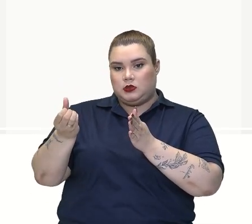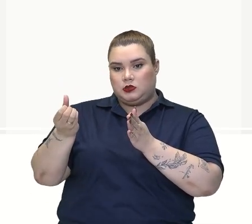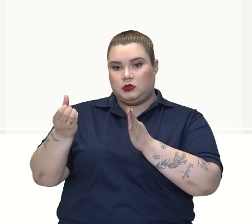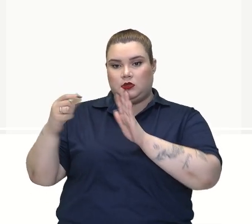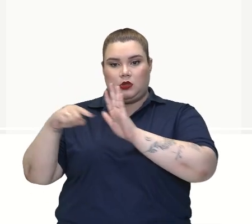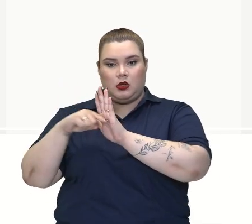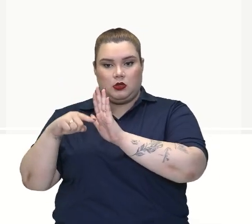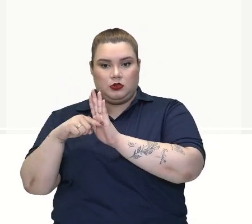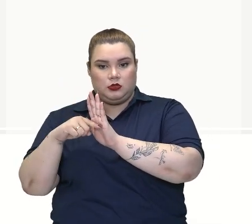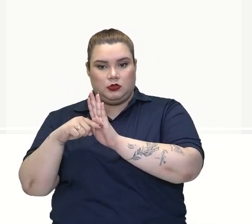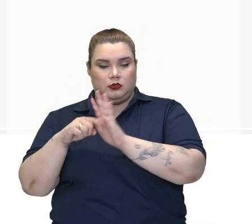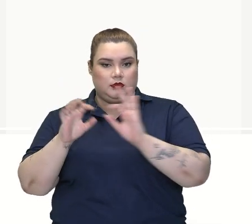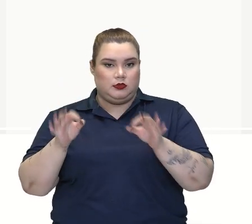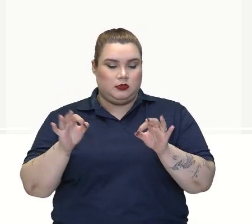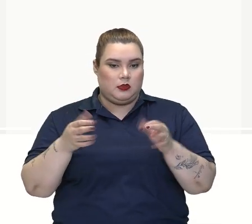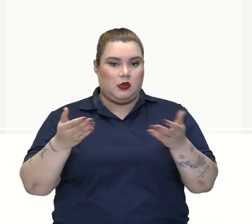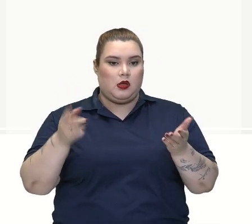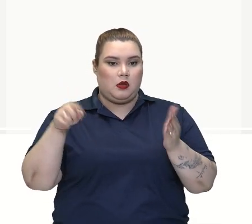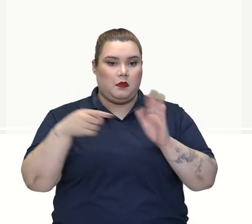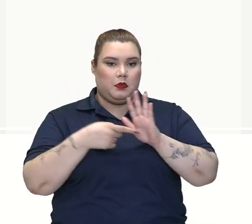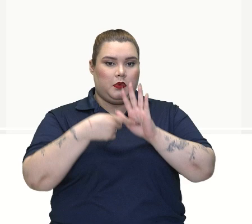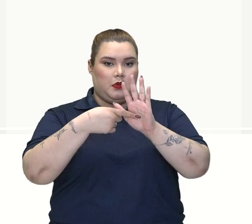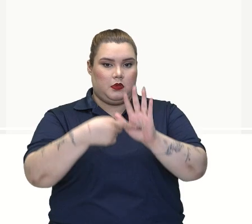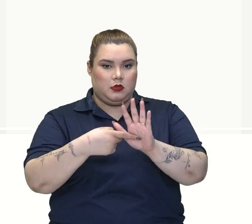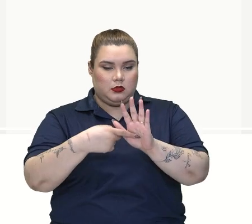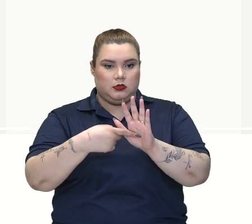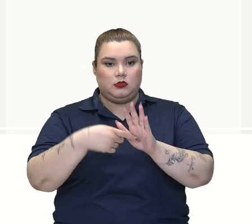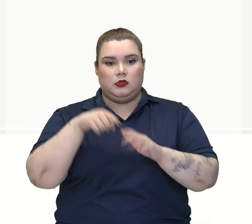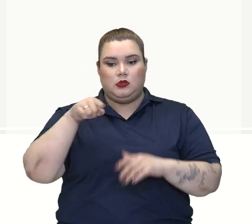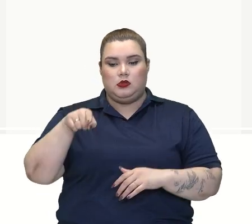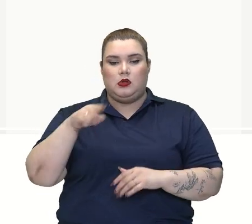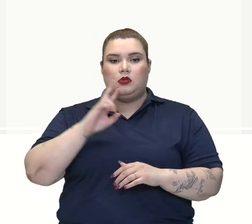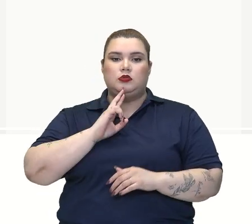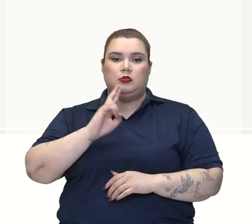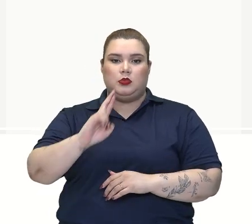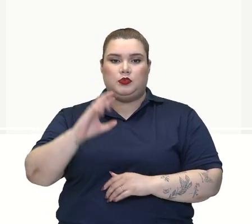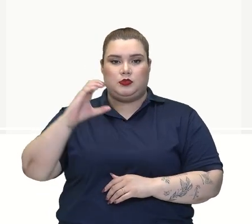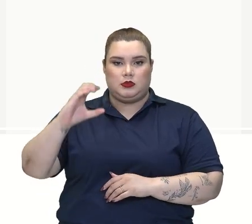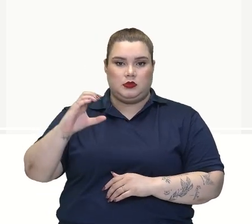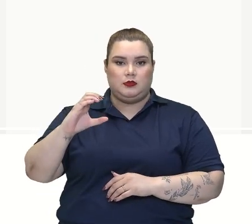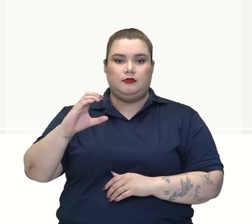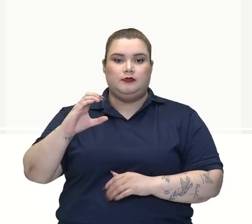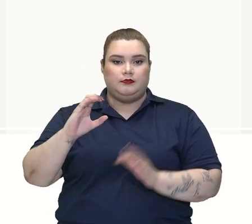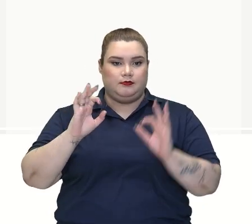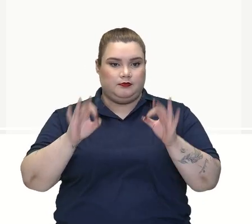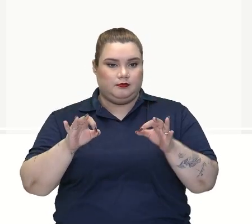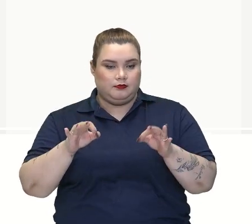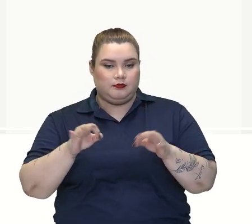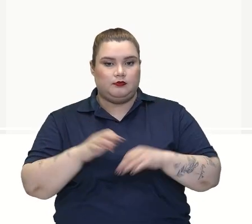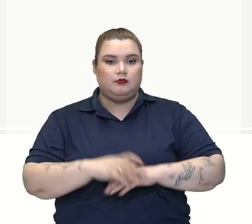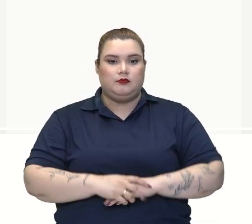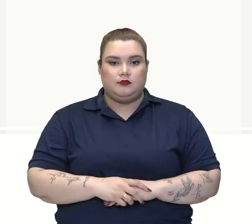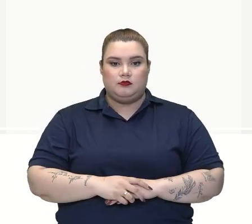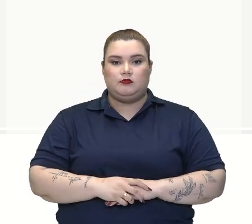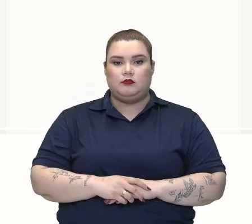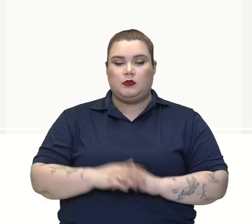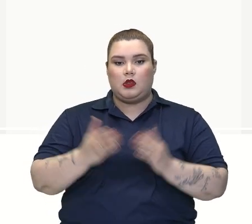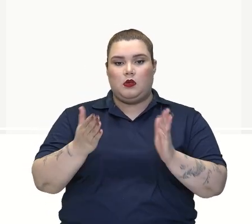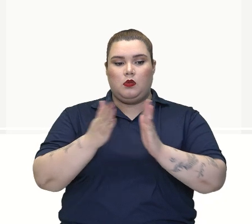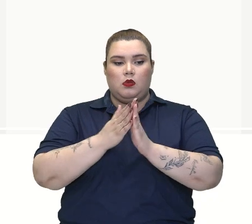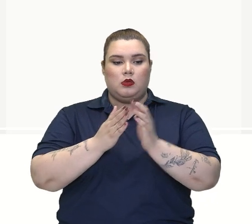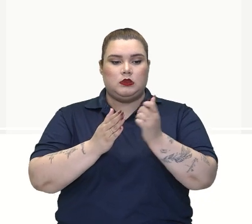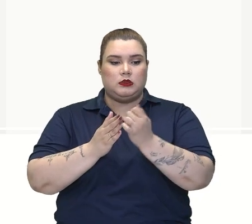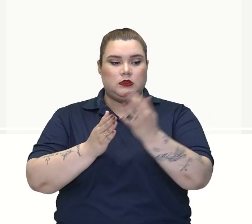6 negativo, tá bom? É isso que indica, então, esse resultado que a gente encontrou, tá bom? A partir do centro, contra 6 unidades para a direita,